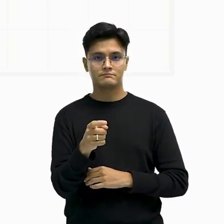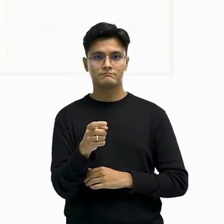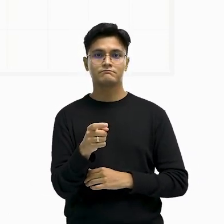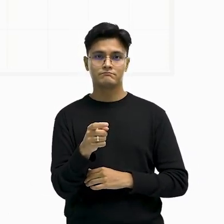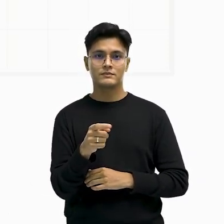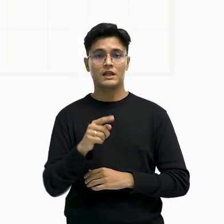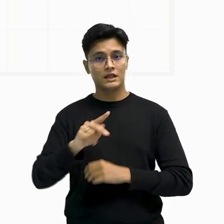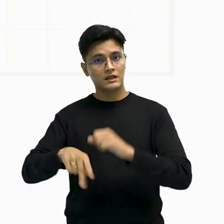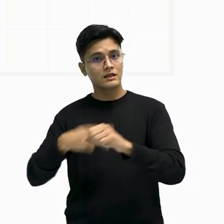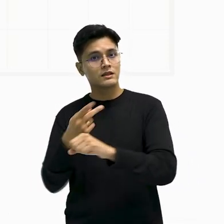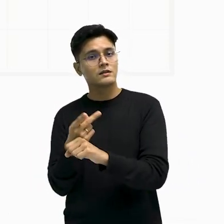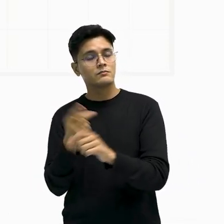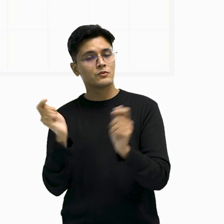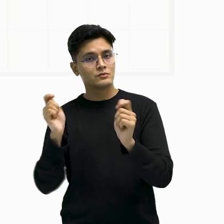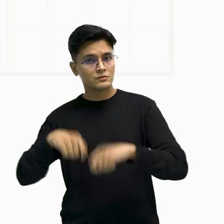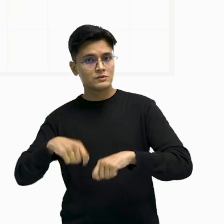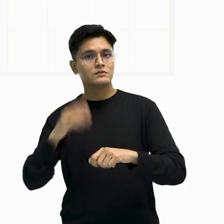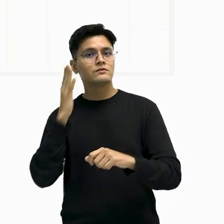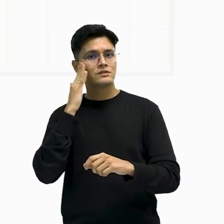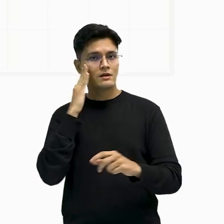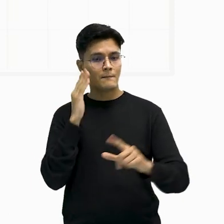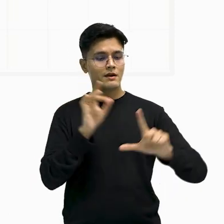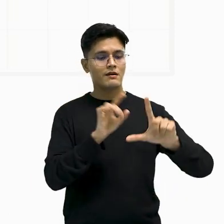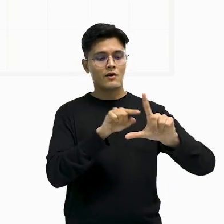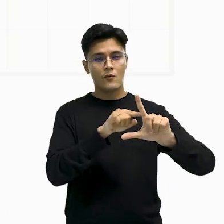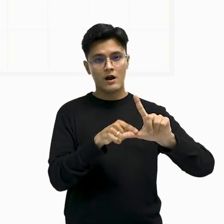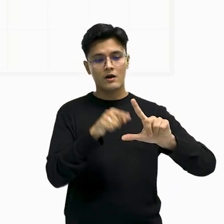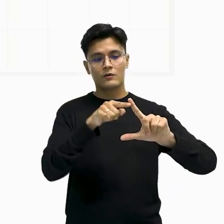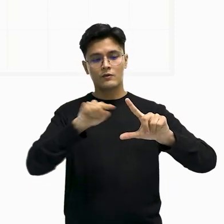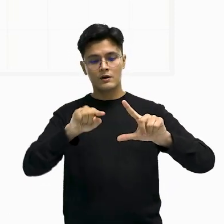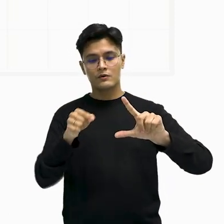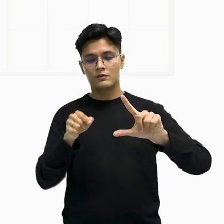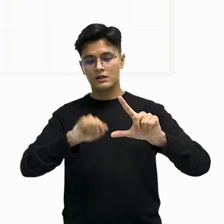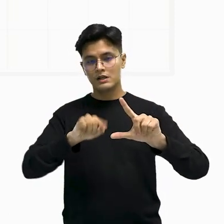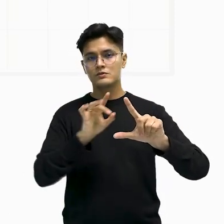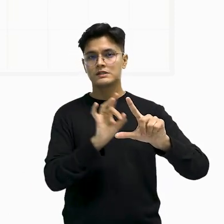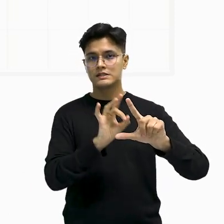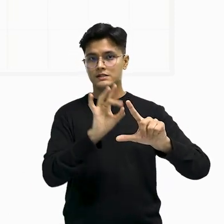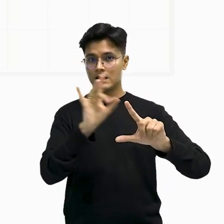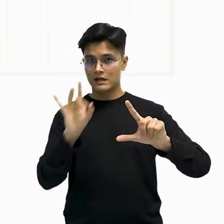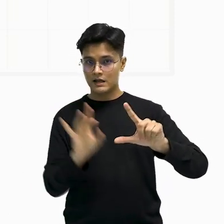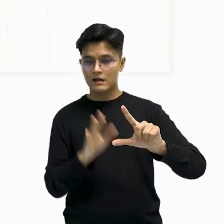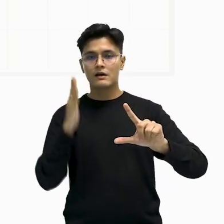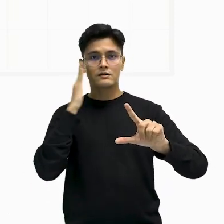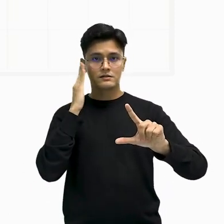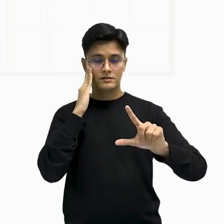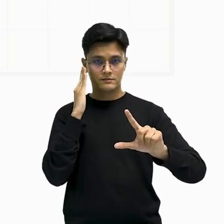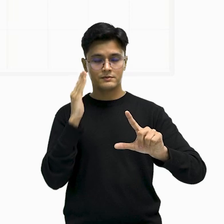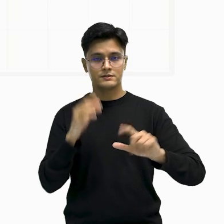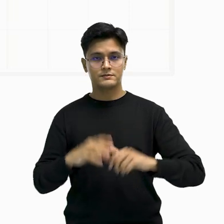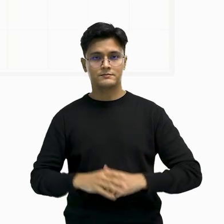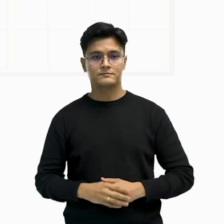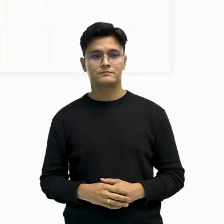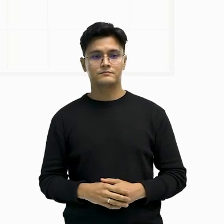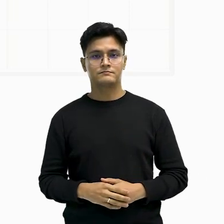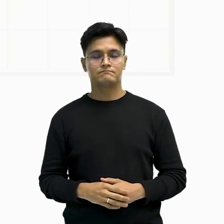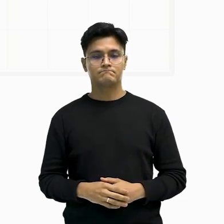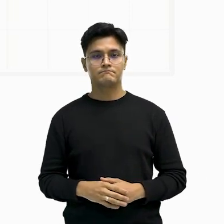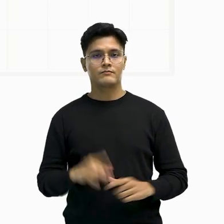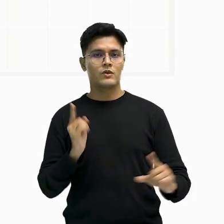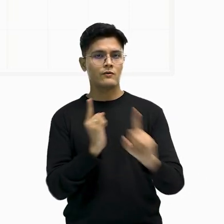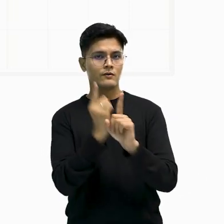gente poder determinar cada ângulo desse triângulo, tá? Para eu determinar ou para